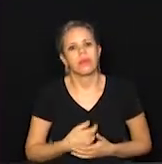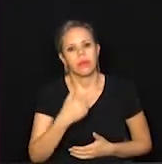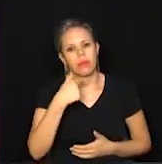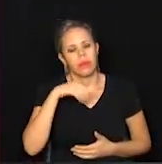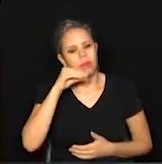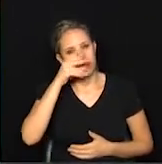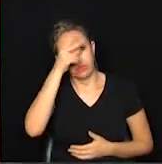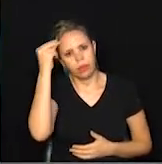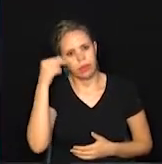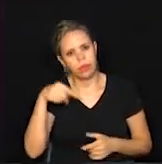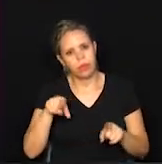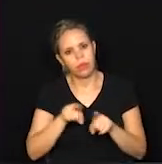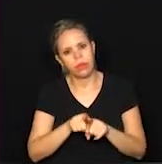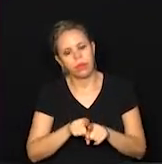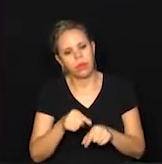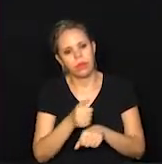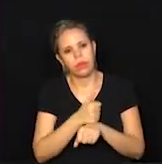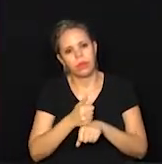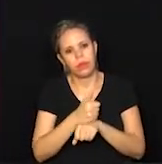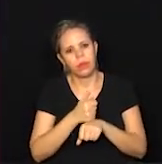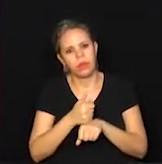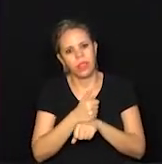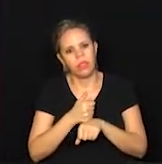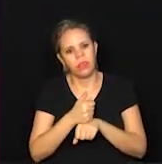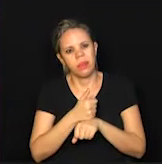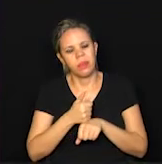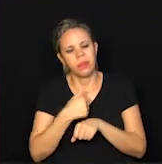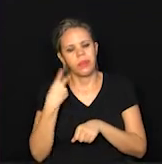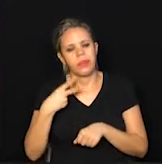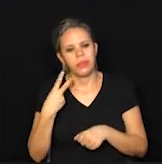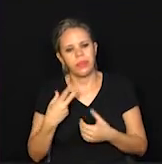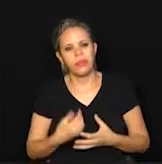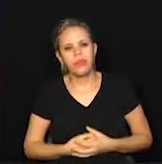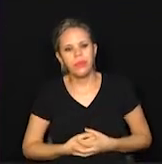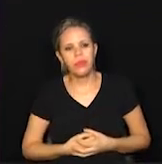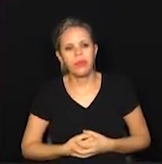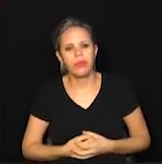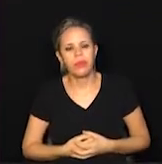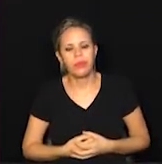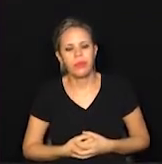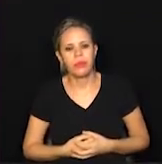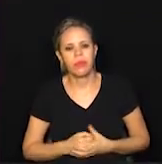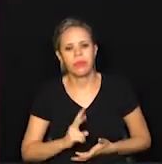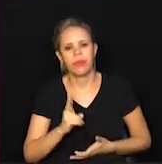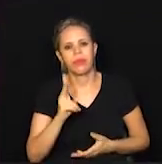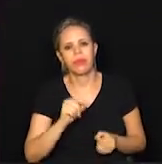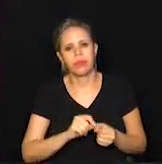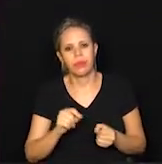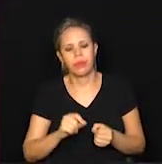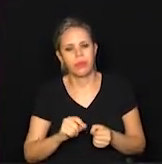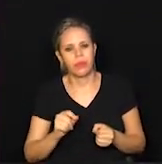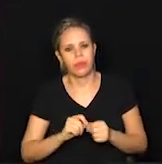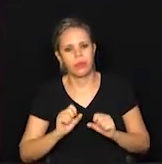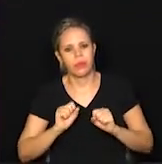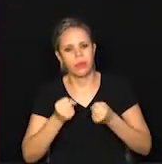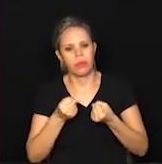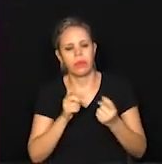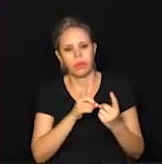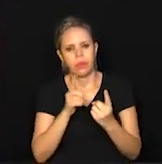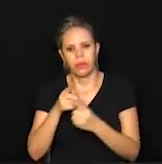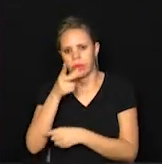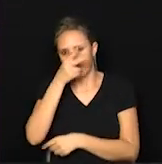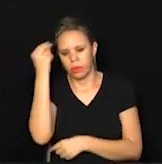pública também, estou no cargo, né, de vereadora, mas eu sempre fiz e faço a defesa dos serviços